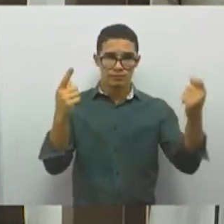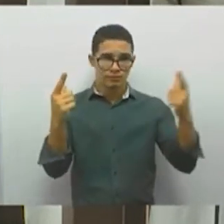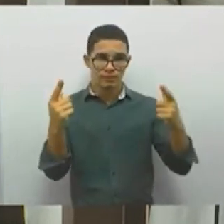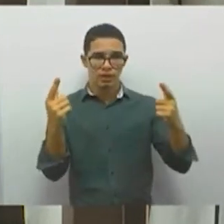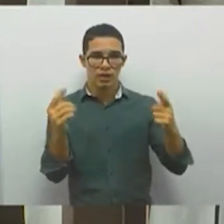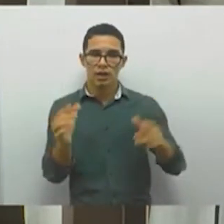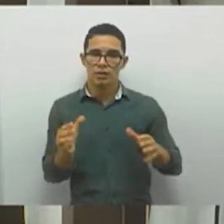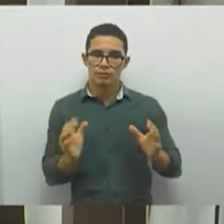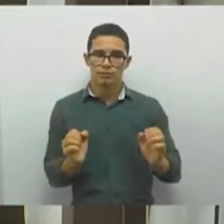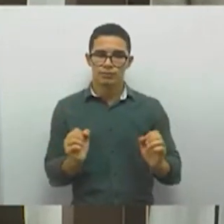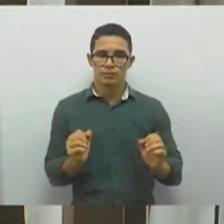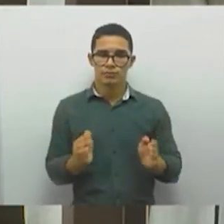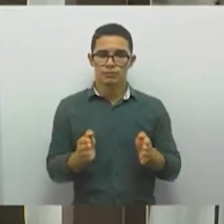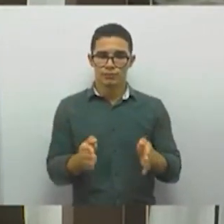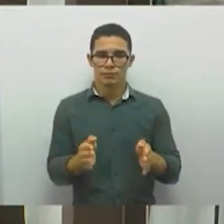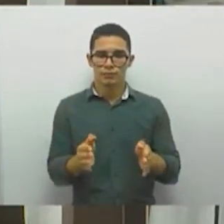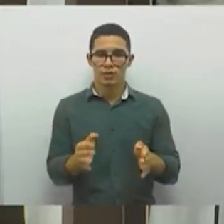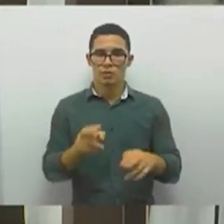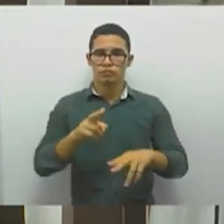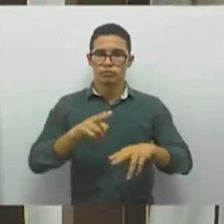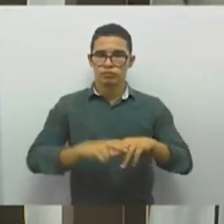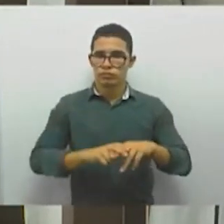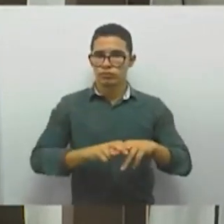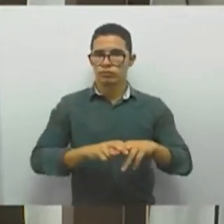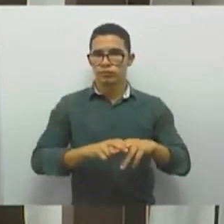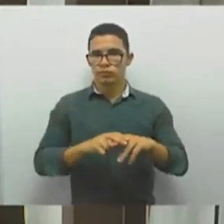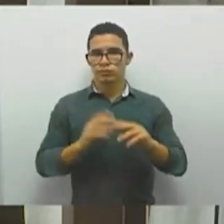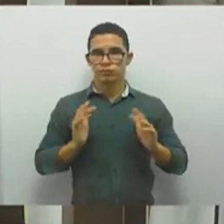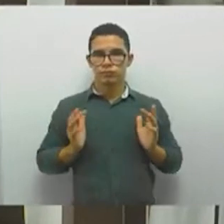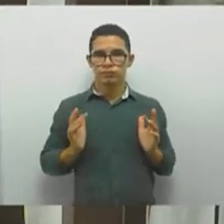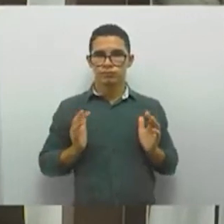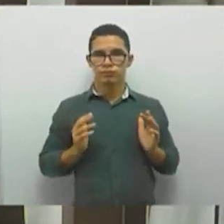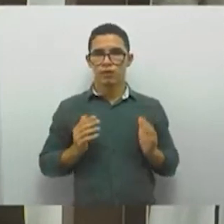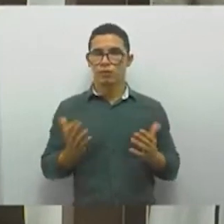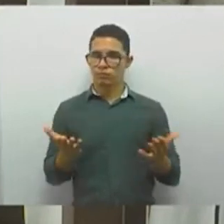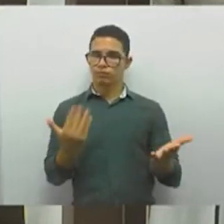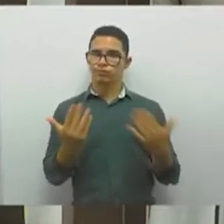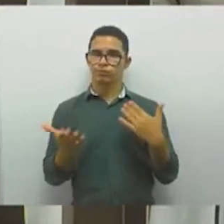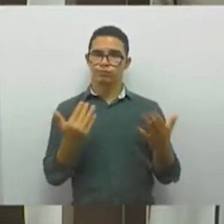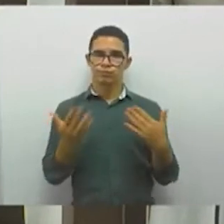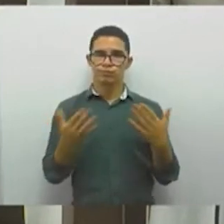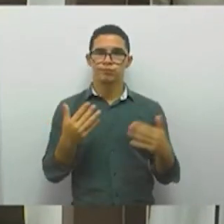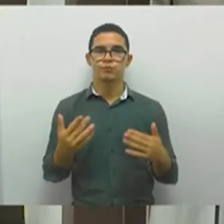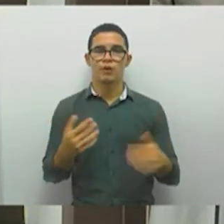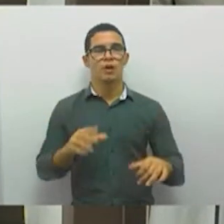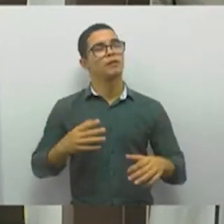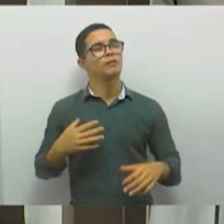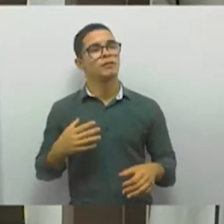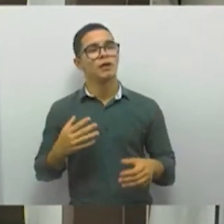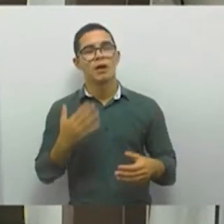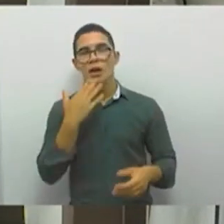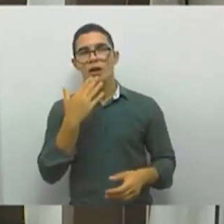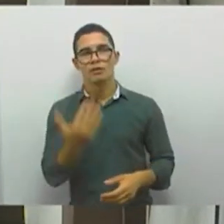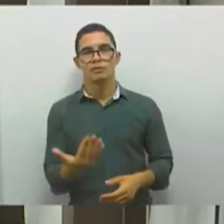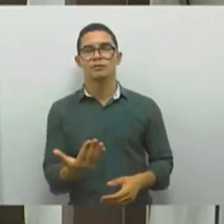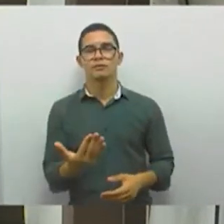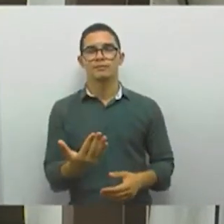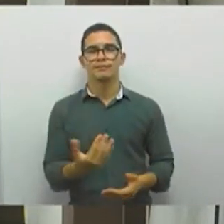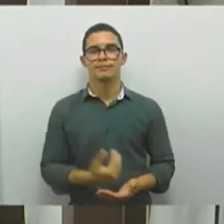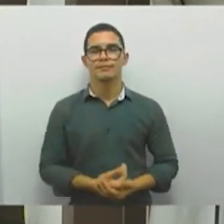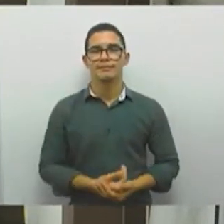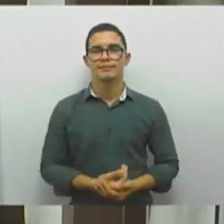ali colocar uma urbanização colocar bancos para as pessoas sentarem ali bater um papo então eu quero fazer esse pedido aqui